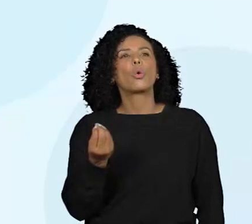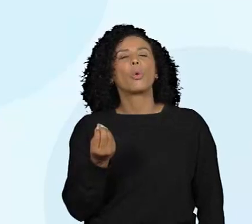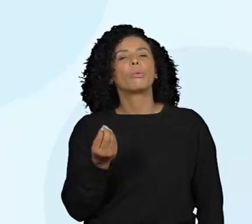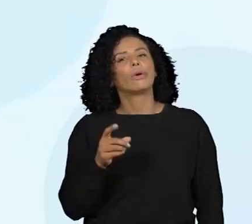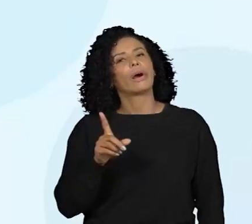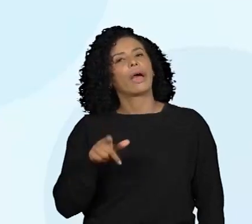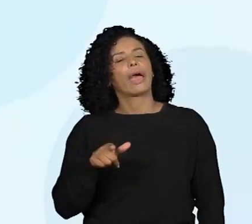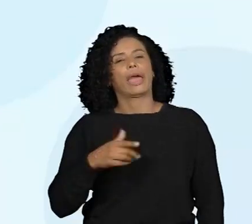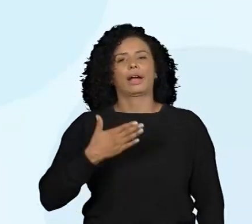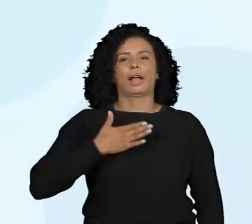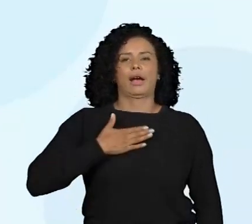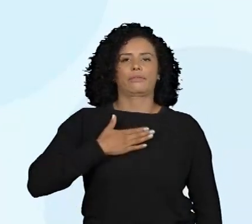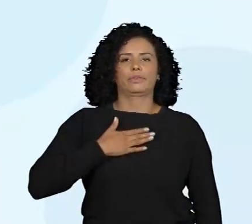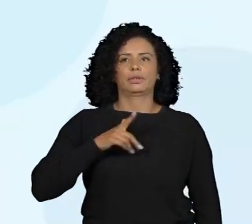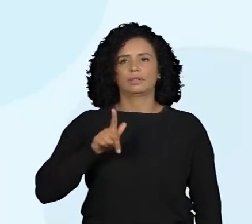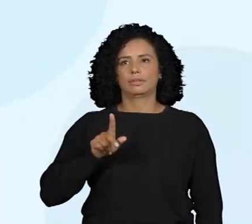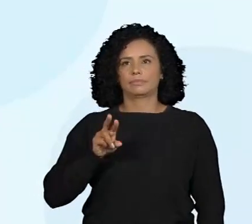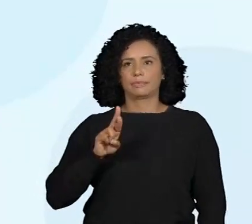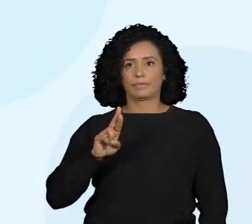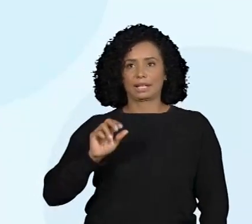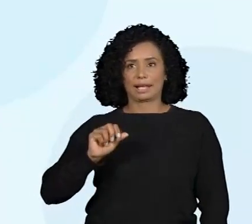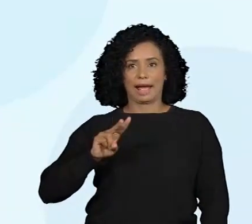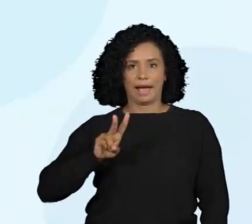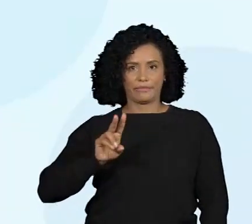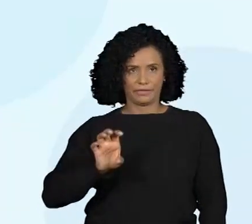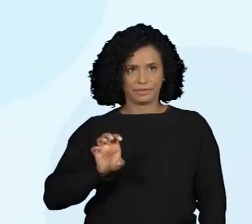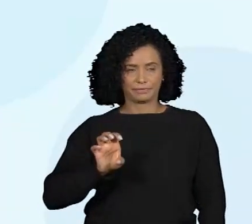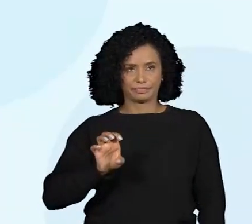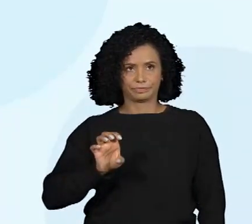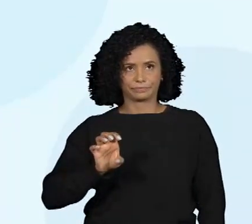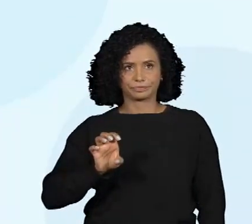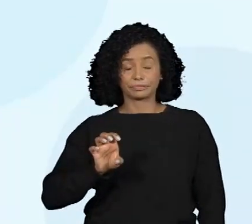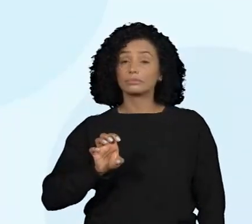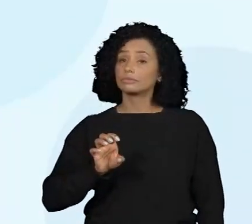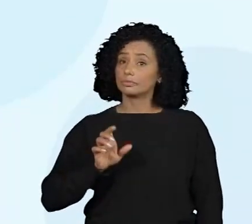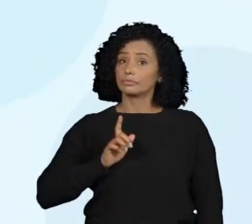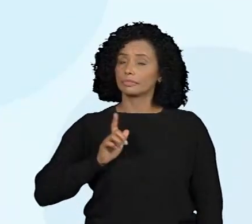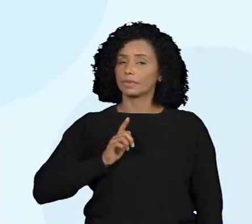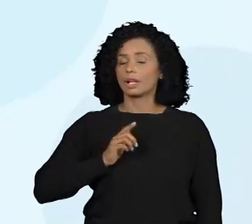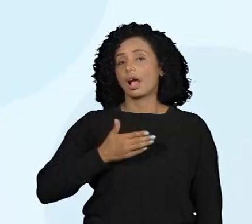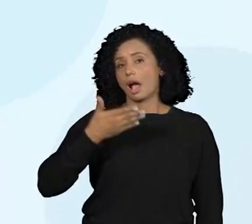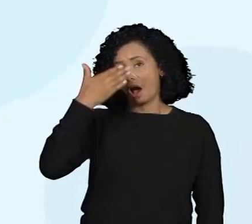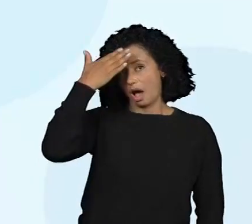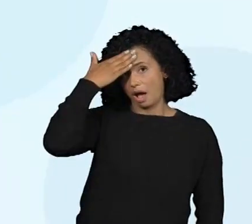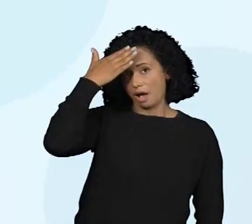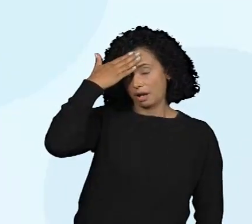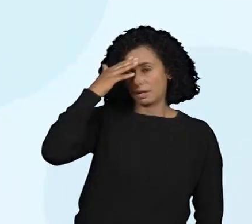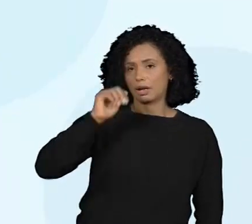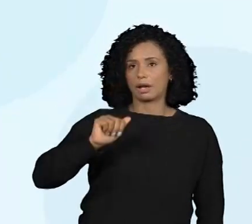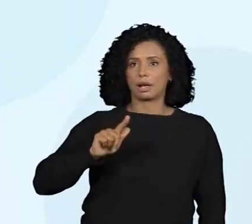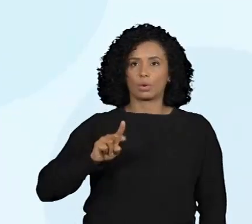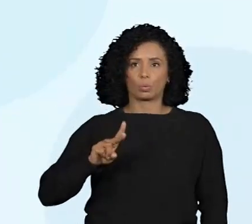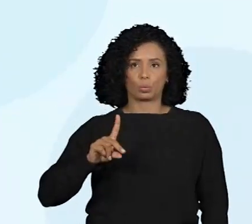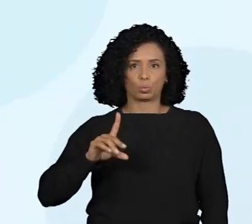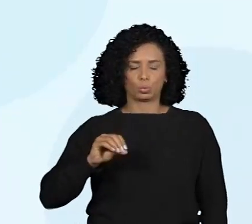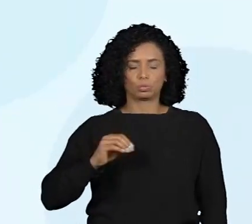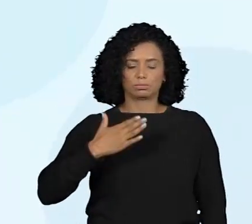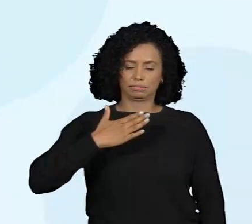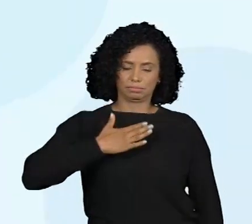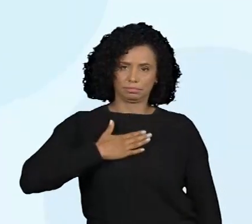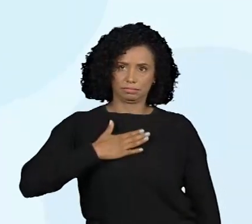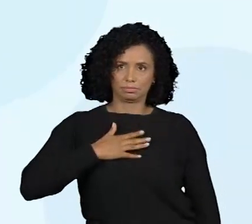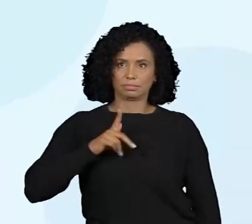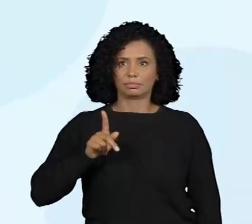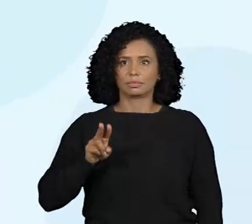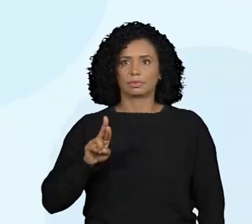ser o grave E aí a gente pausa agudo e grave e